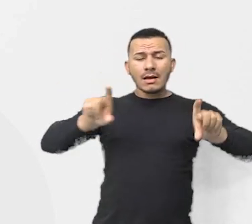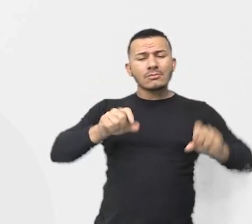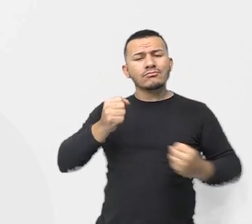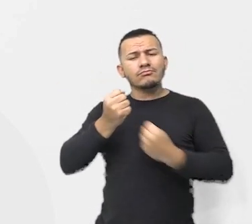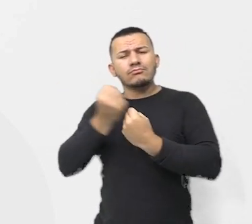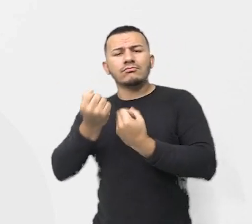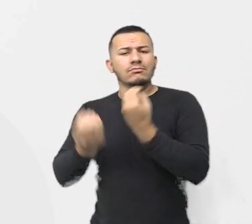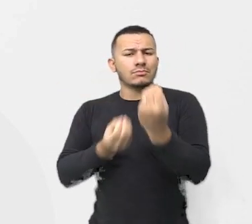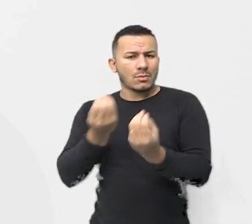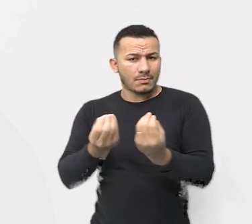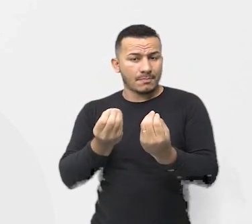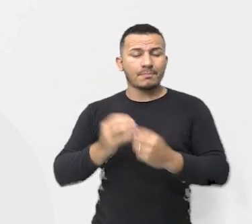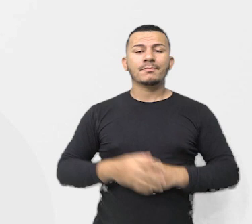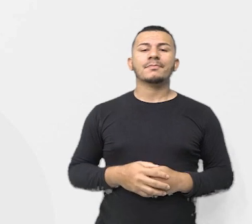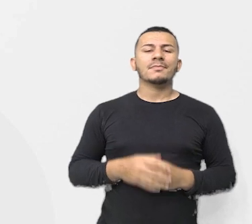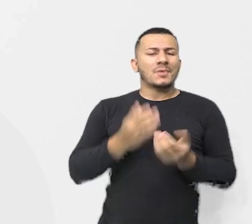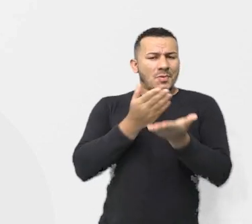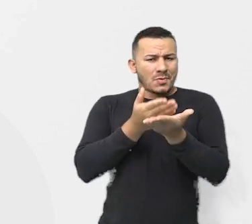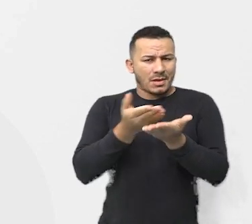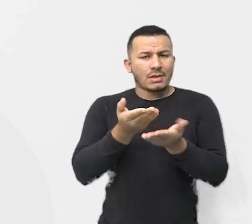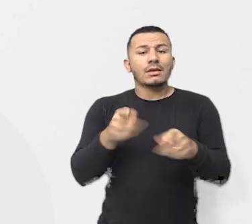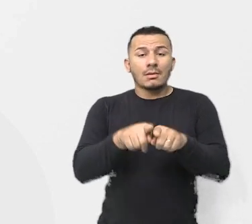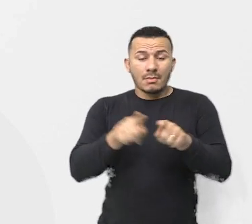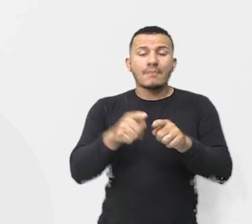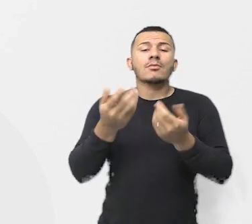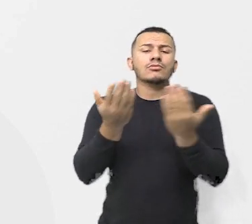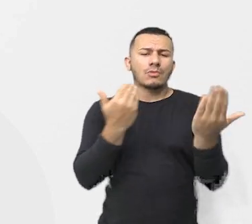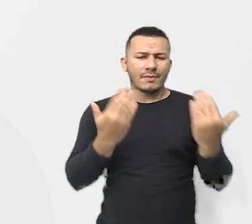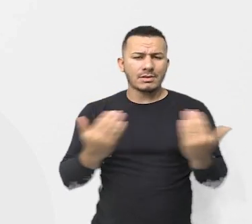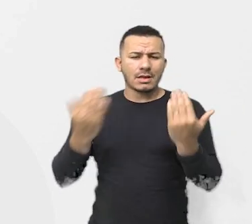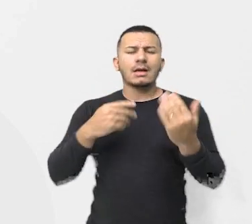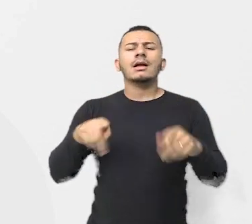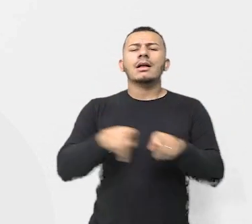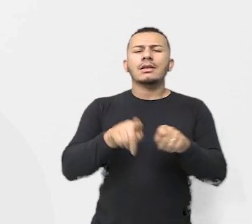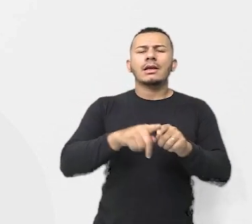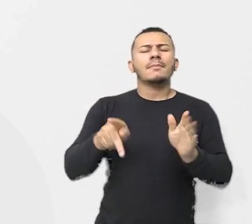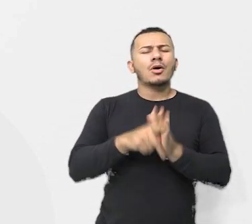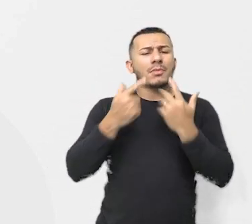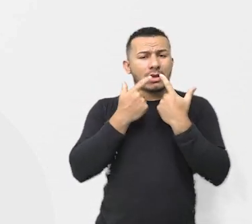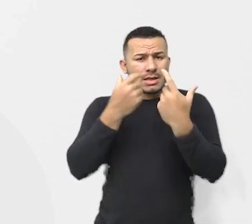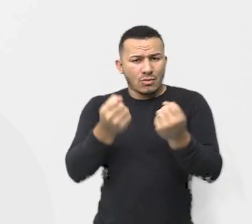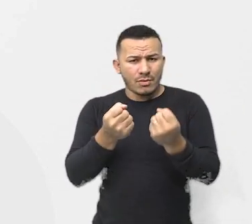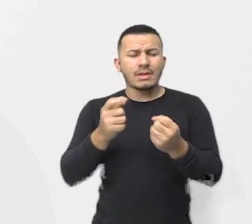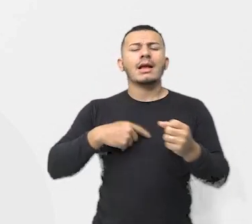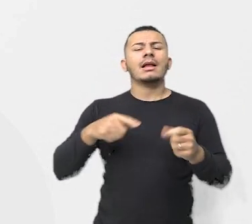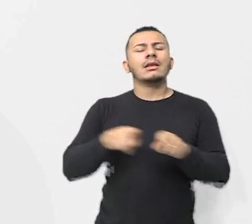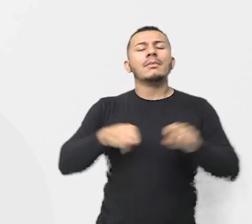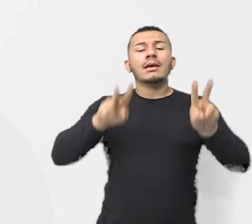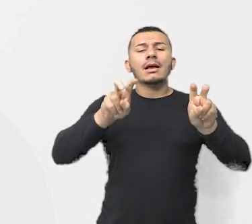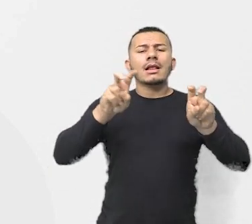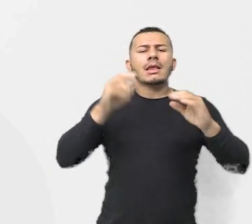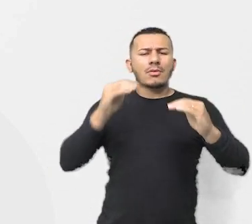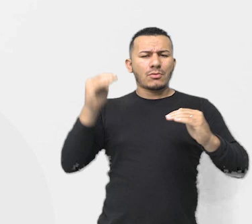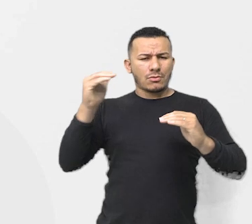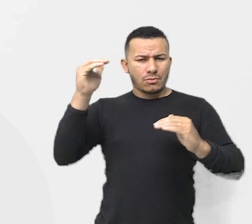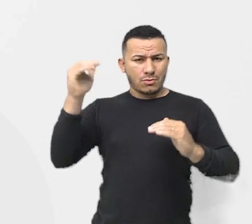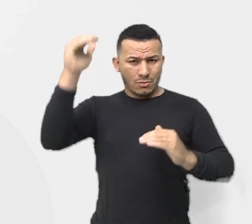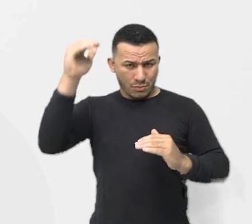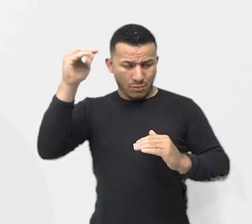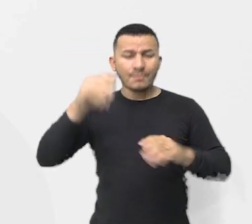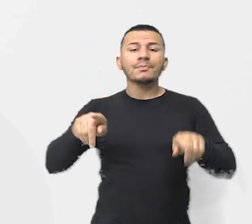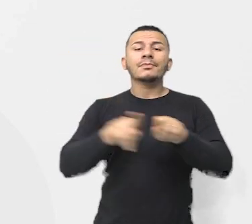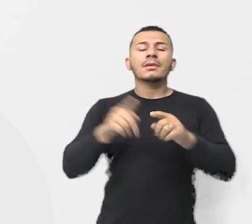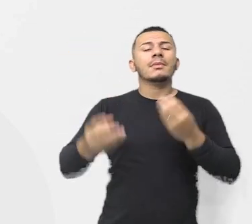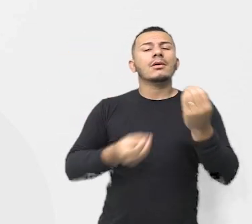parágrafo, tá bom? Vamos conversar sobre pistas linguísticas, ideias centrais e periféricas e, nesse sentido, a questão